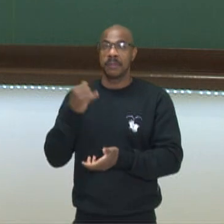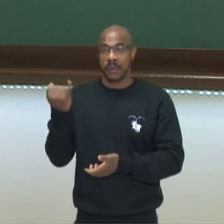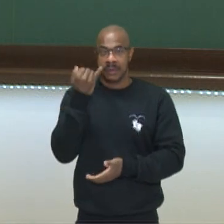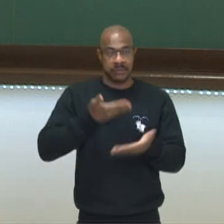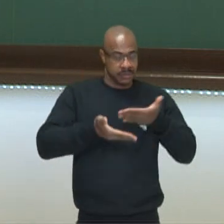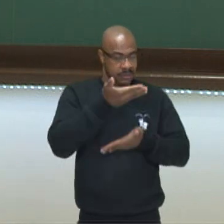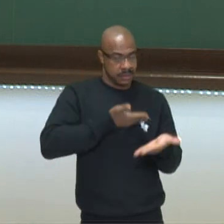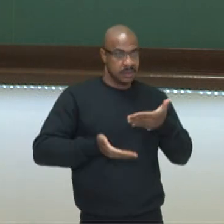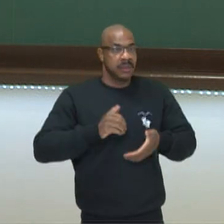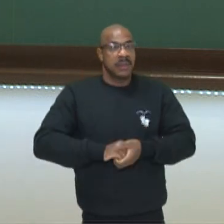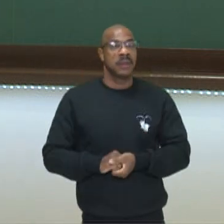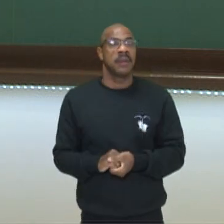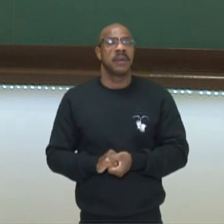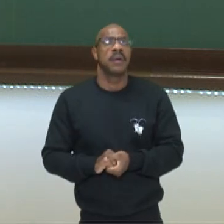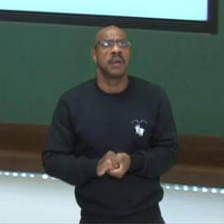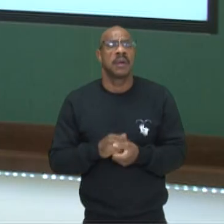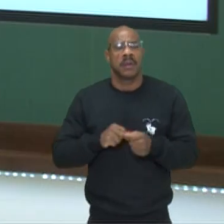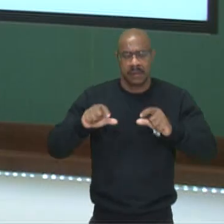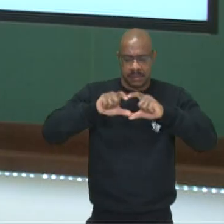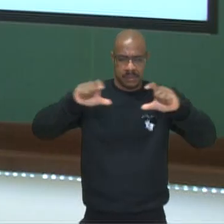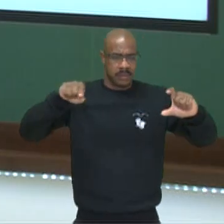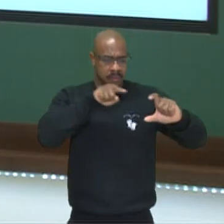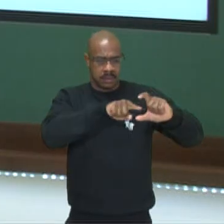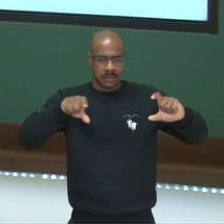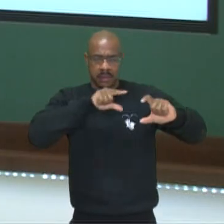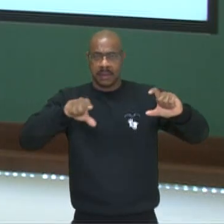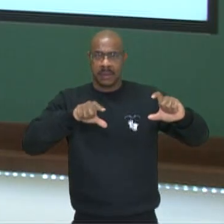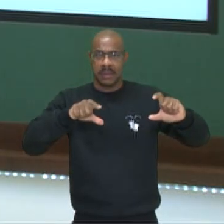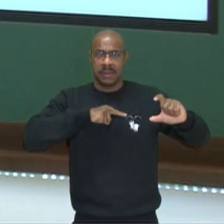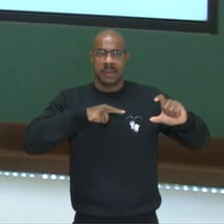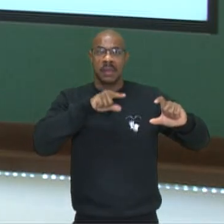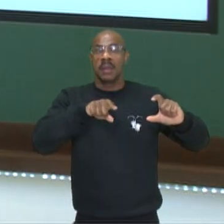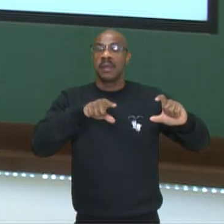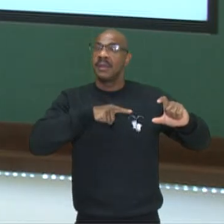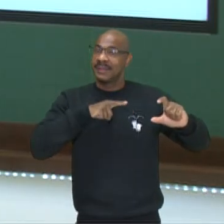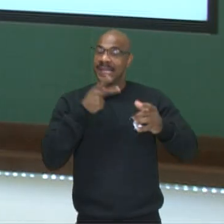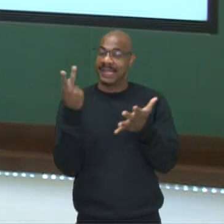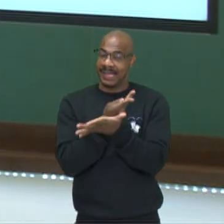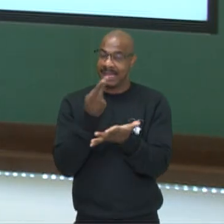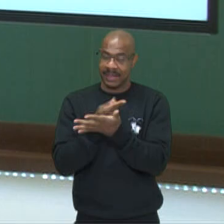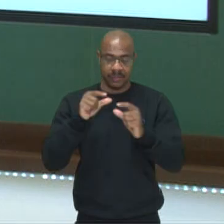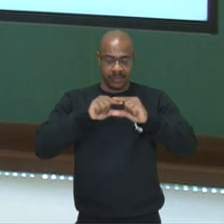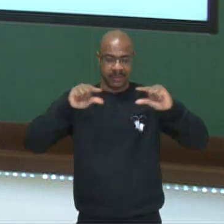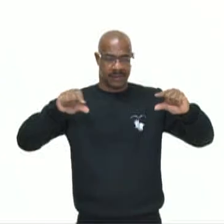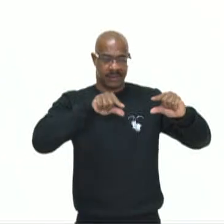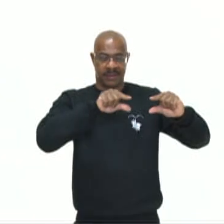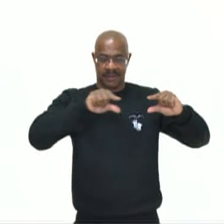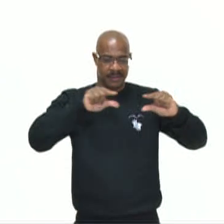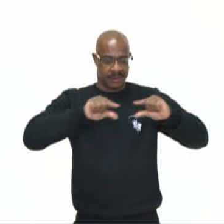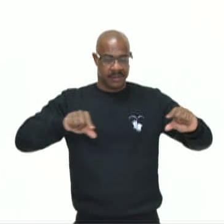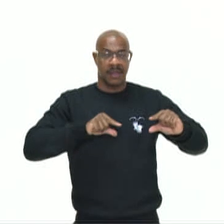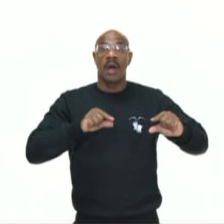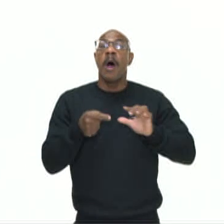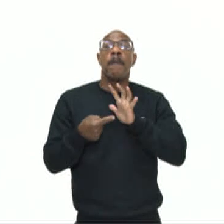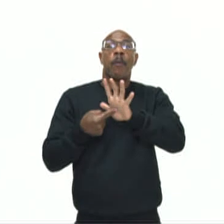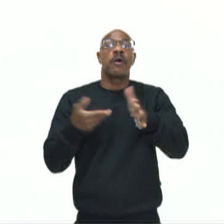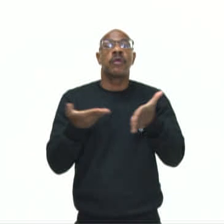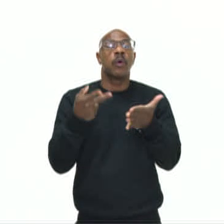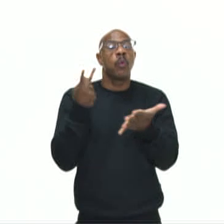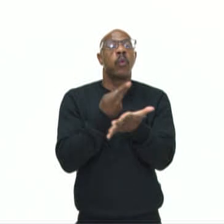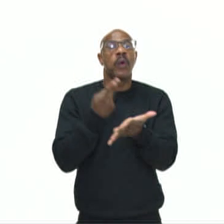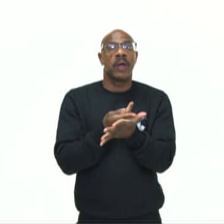né, essa socialização. A frase a seguir, propositalmente, contém alguns erros, né? Identifique esses